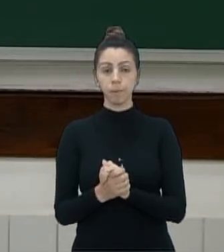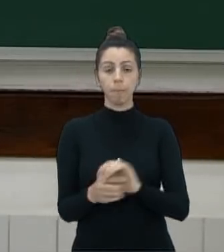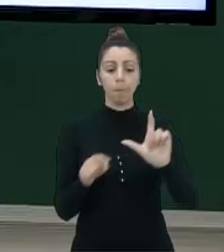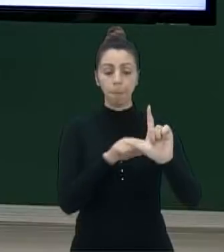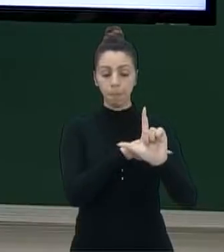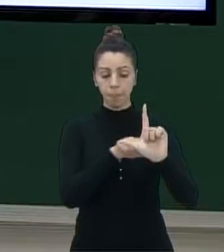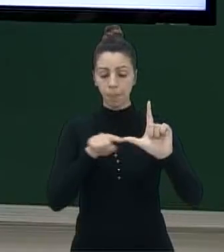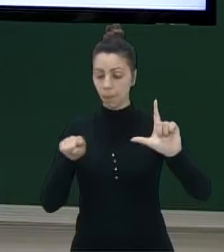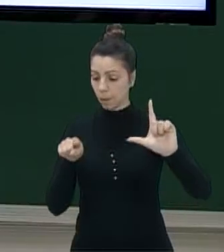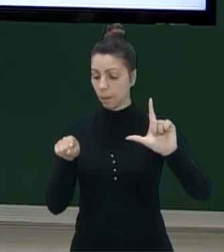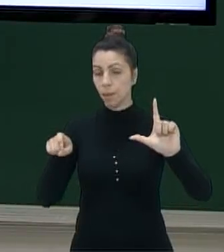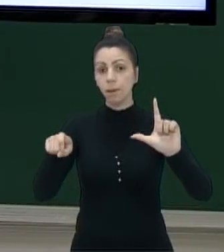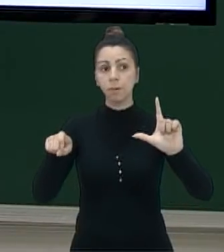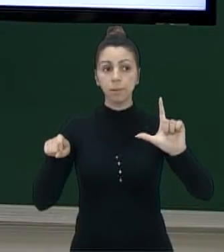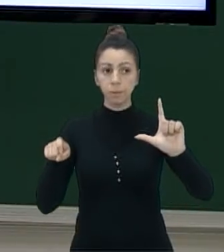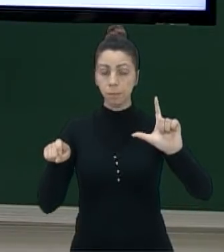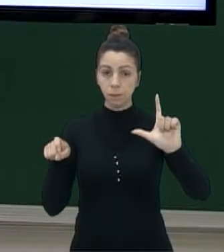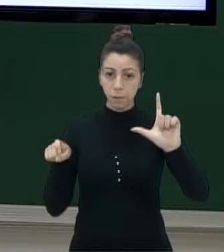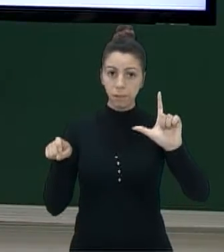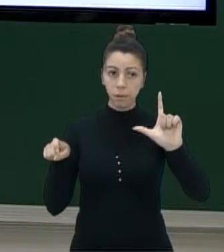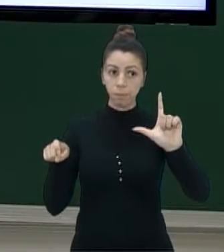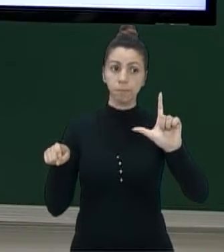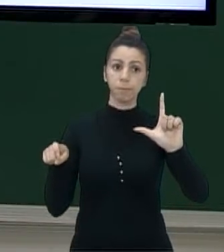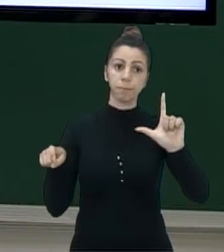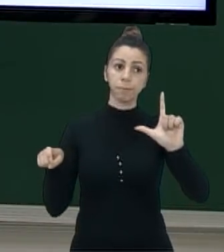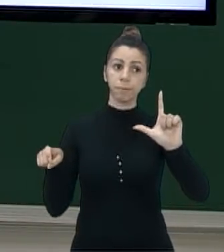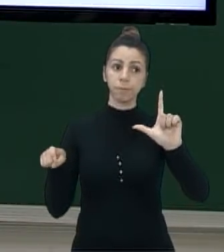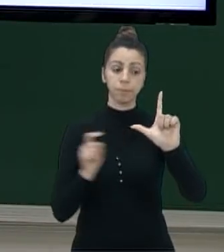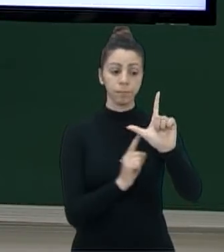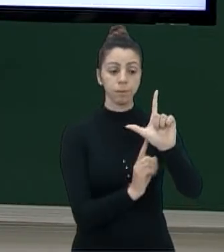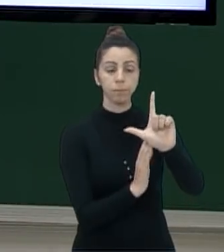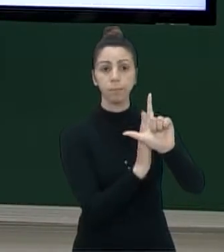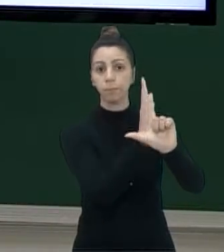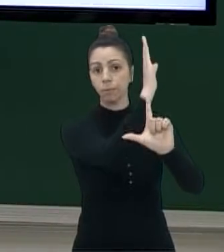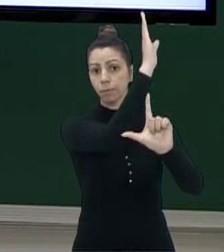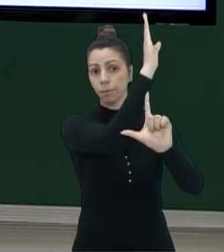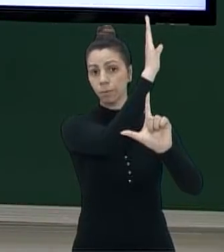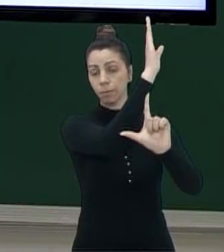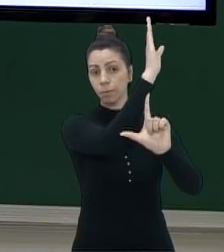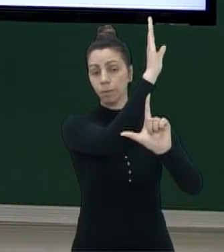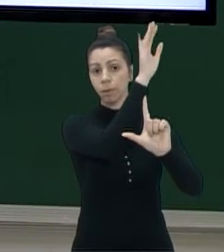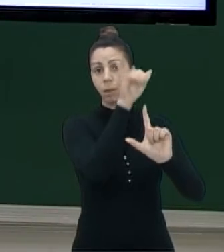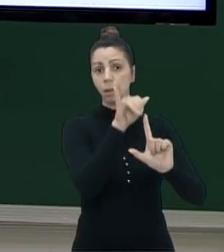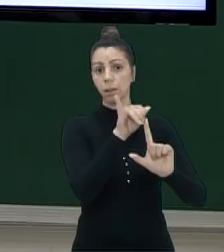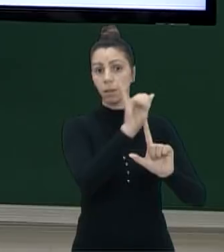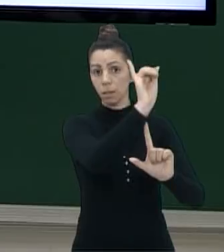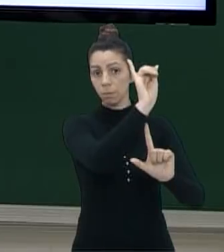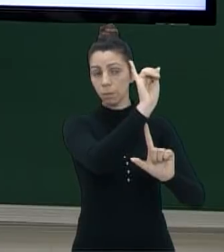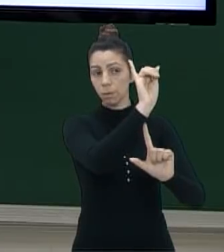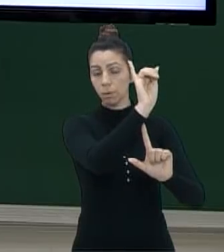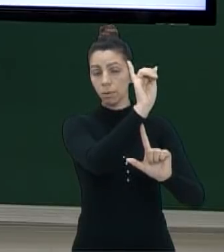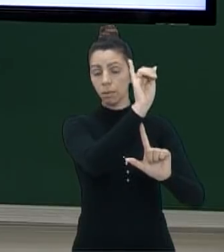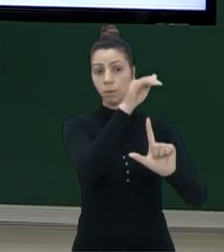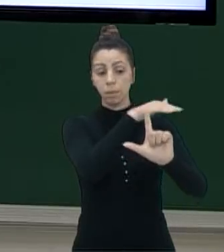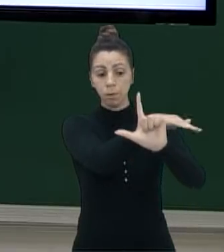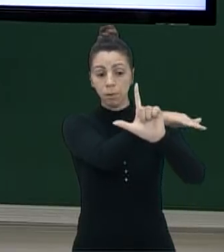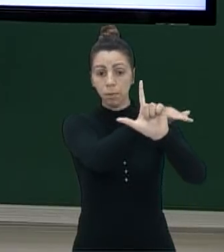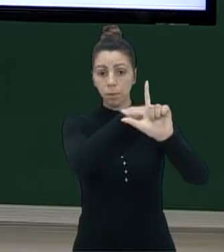é o eixo X e o eixo Y. Sempre o